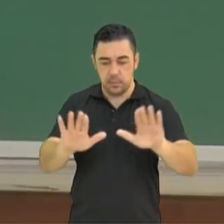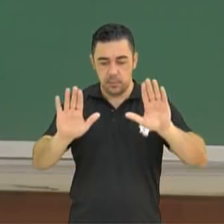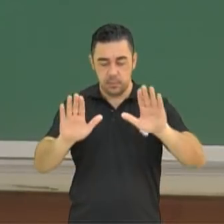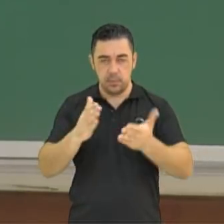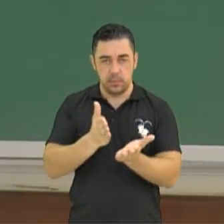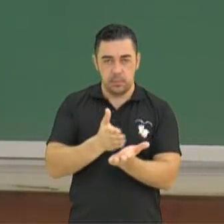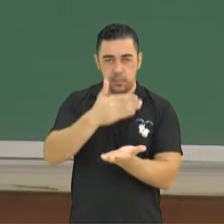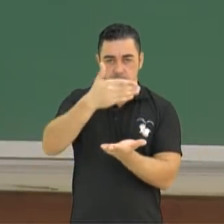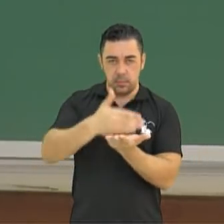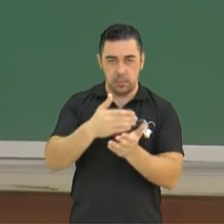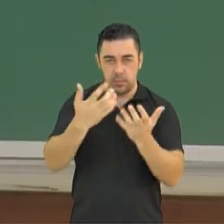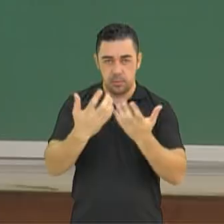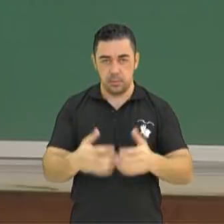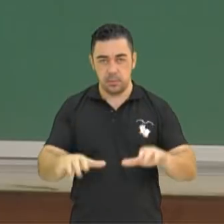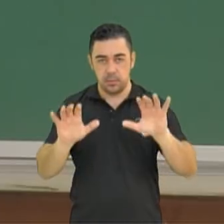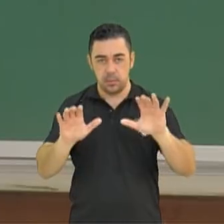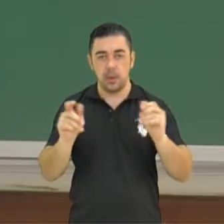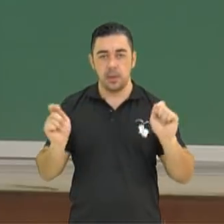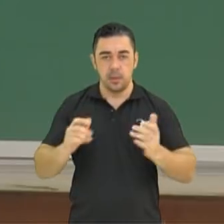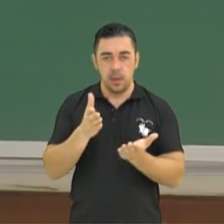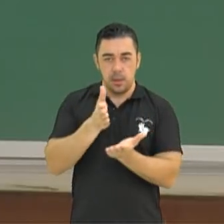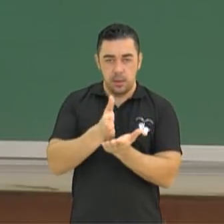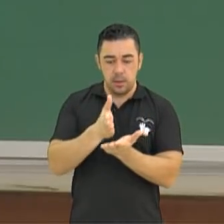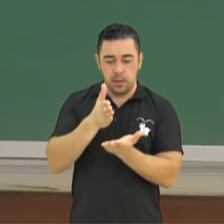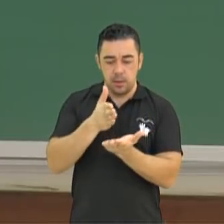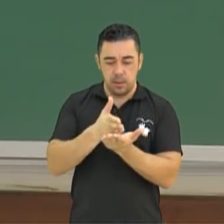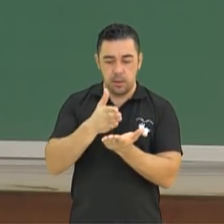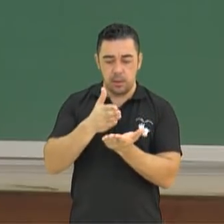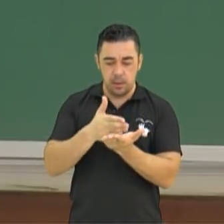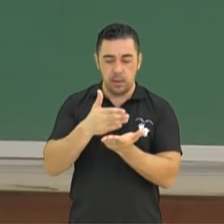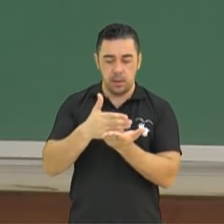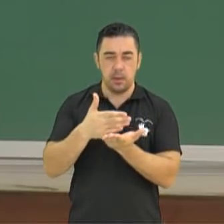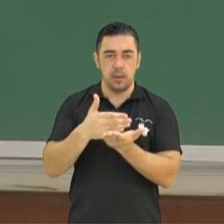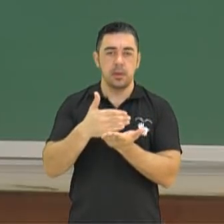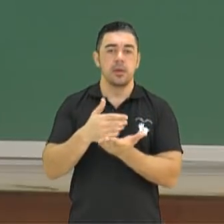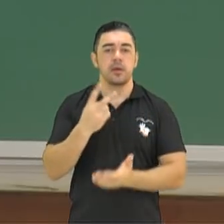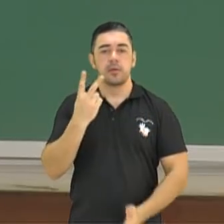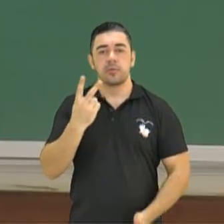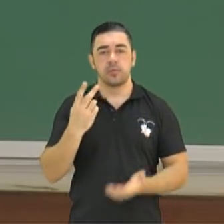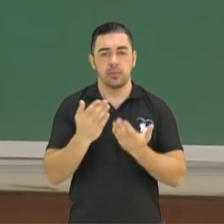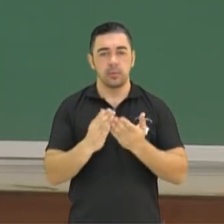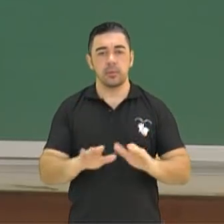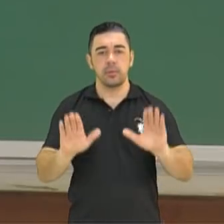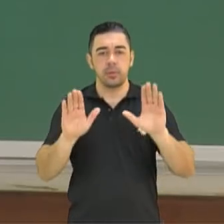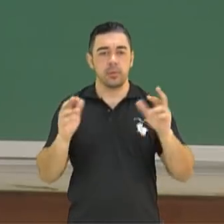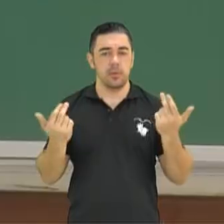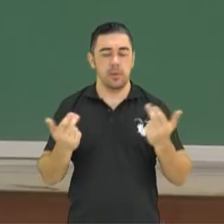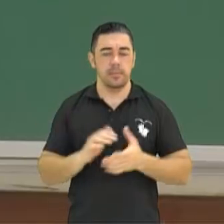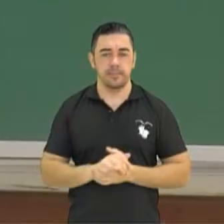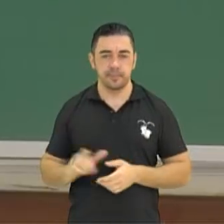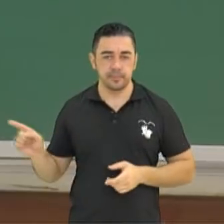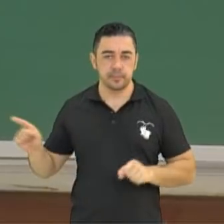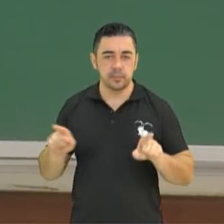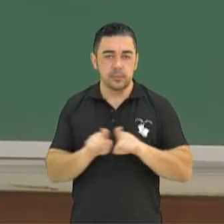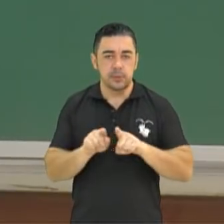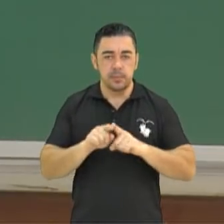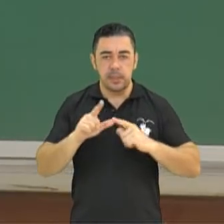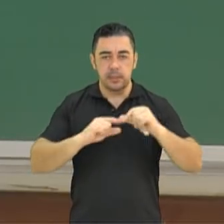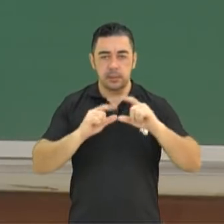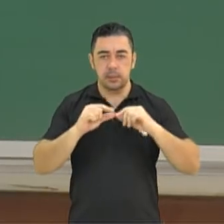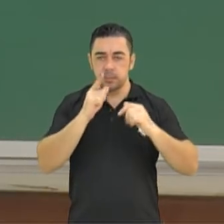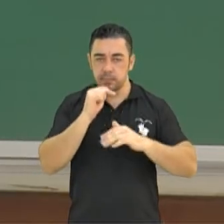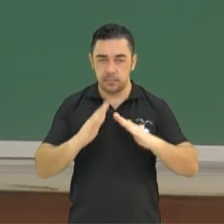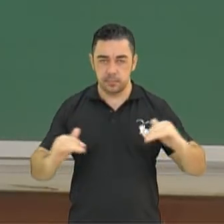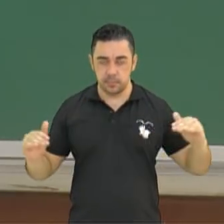iguais. Aqui ele vai ficar com... Eu posso fazer um asterisco nele, ele sempre vai ter duas metades iguais. Mesma coisa aqui com a nossa estrela do